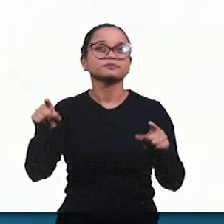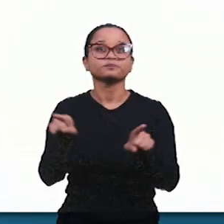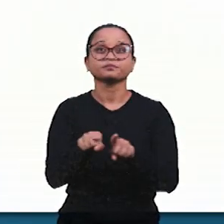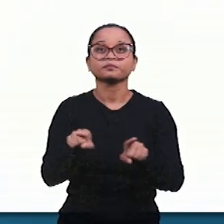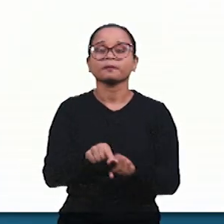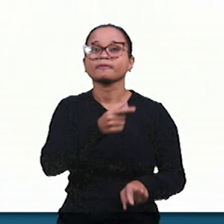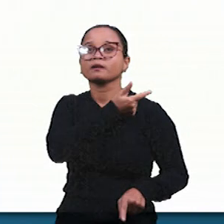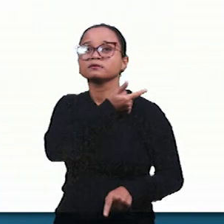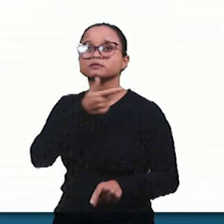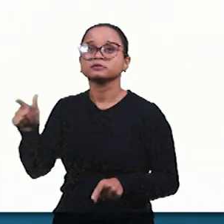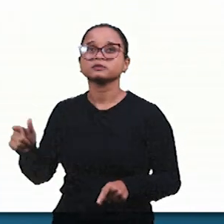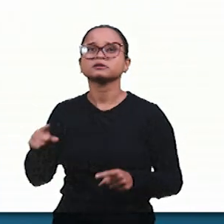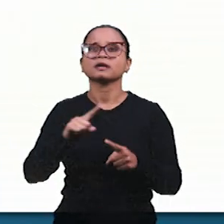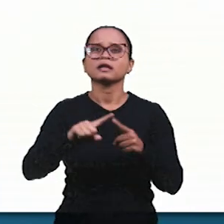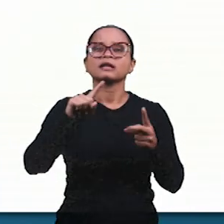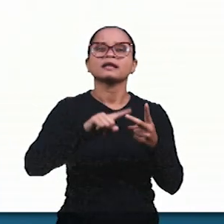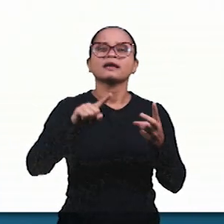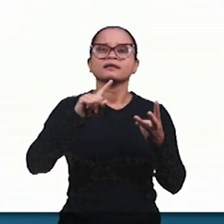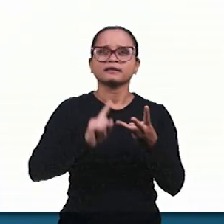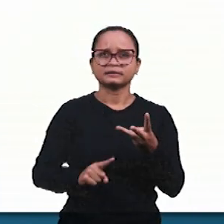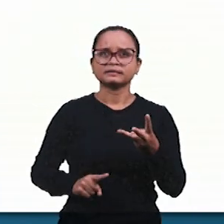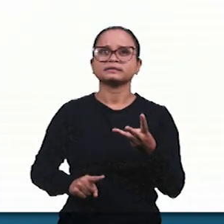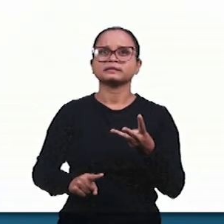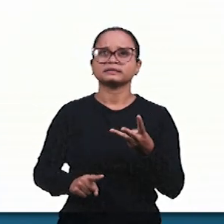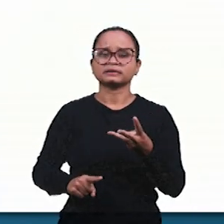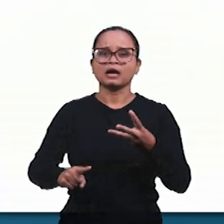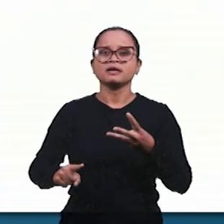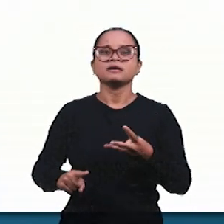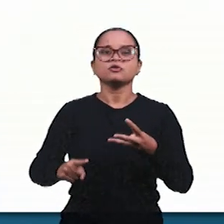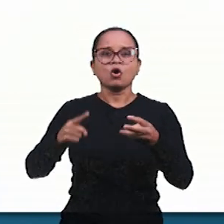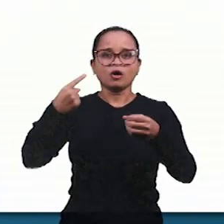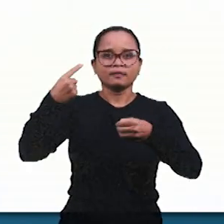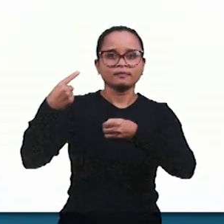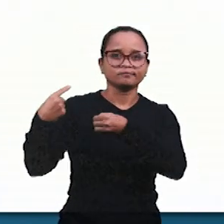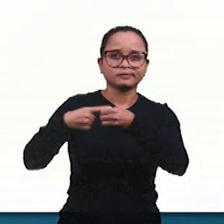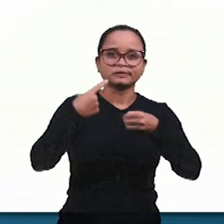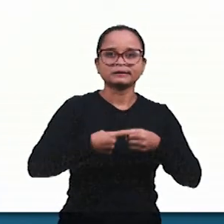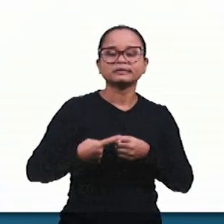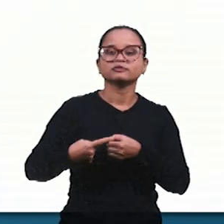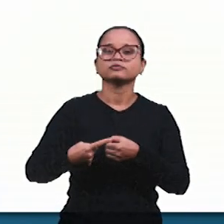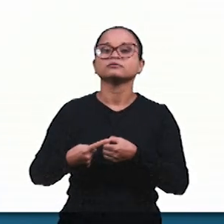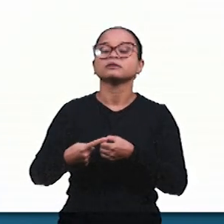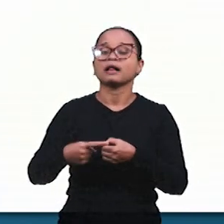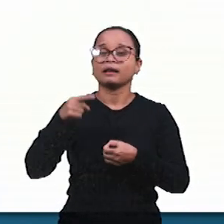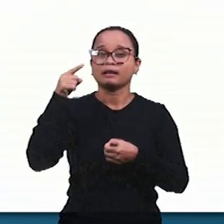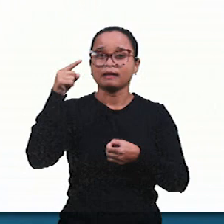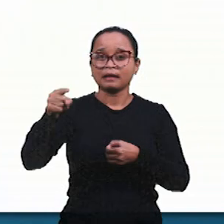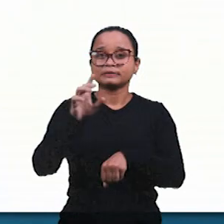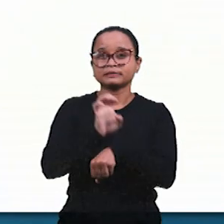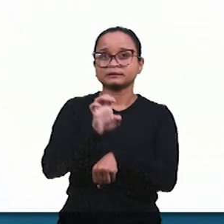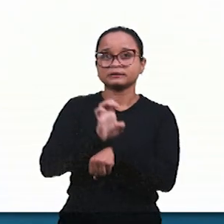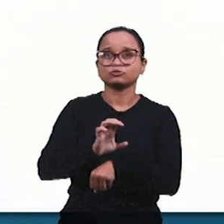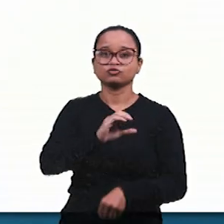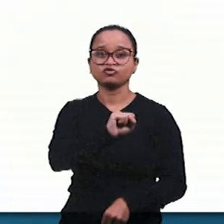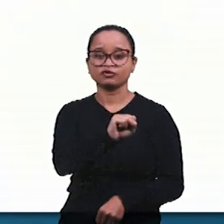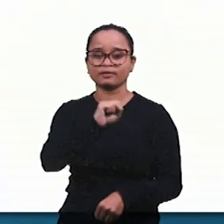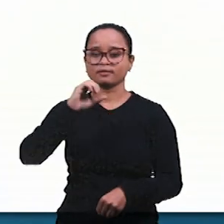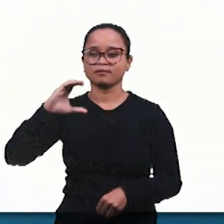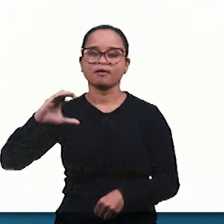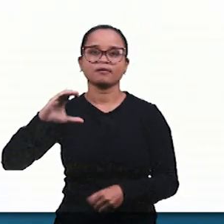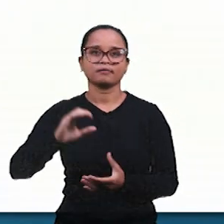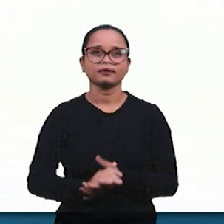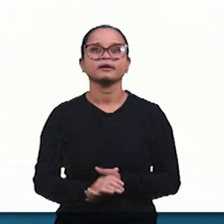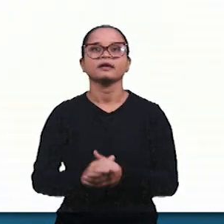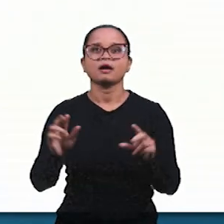Praia Comprida e Fazenda do Max, em Santa Catarina. Estão aí os irmãos reunidos, participando também do momento da